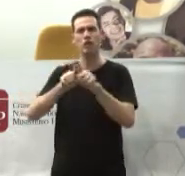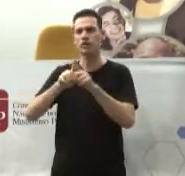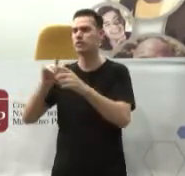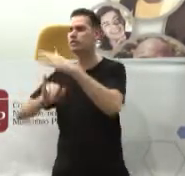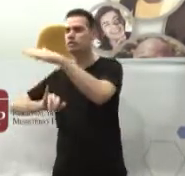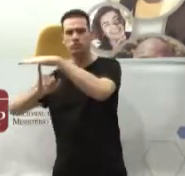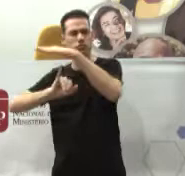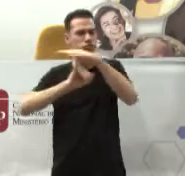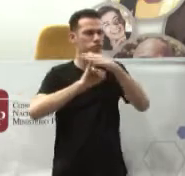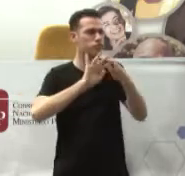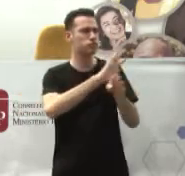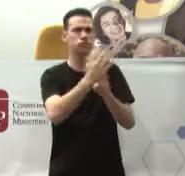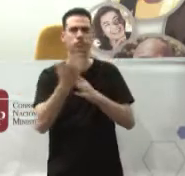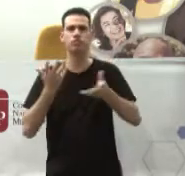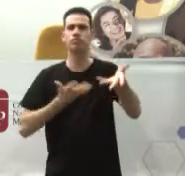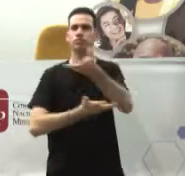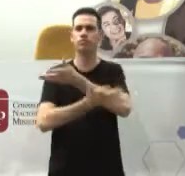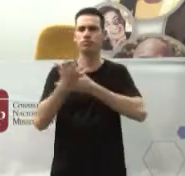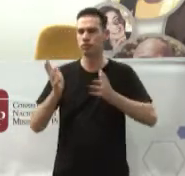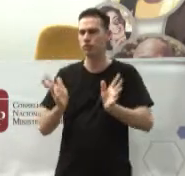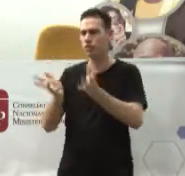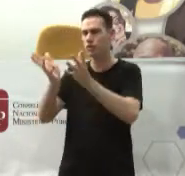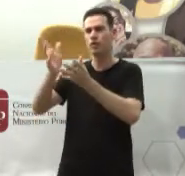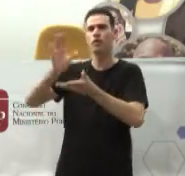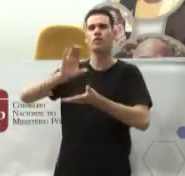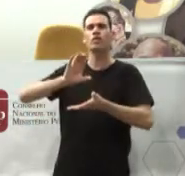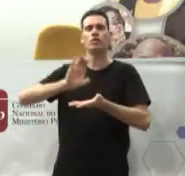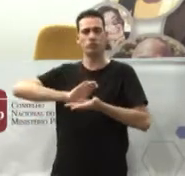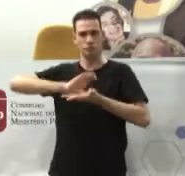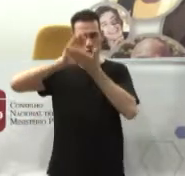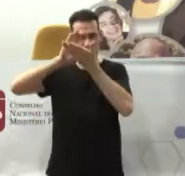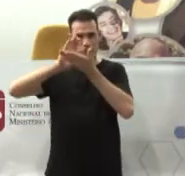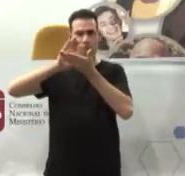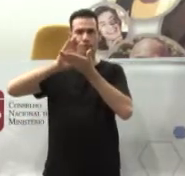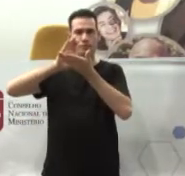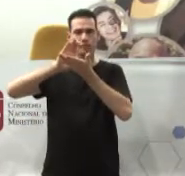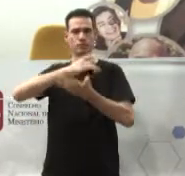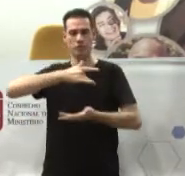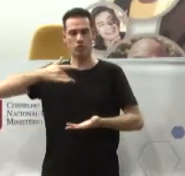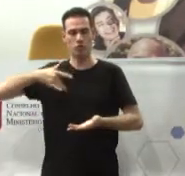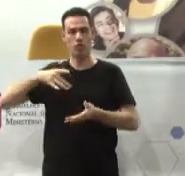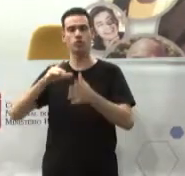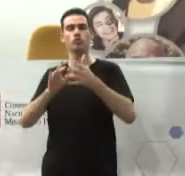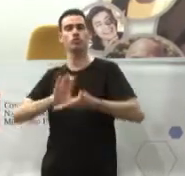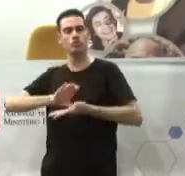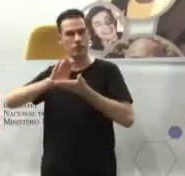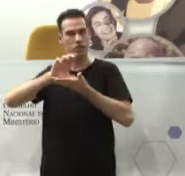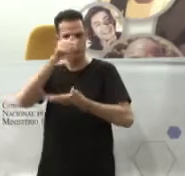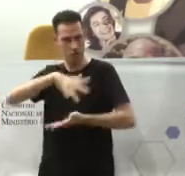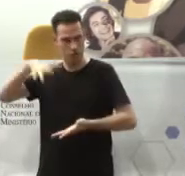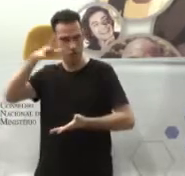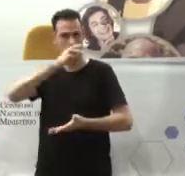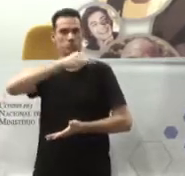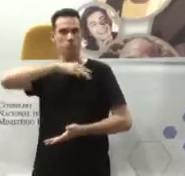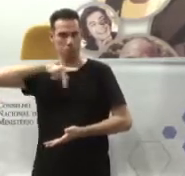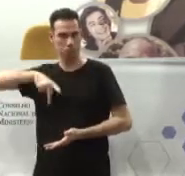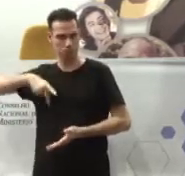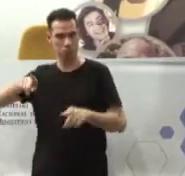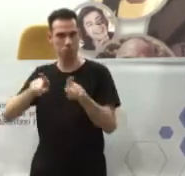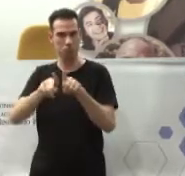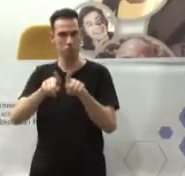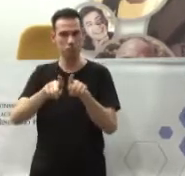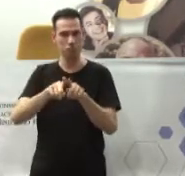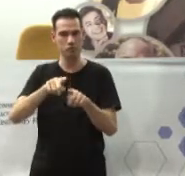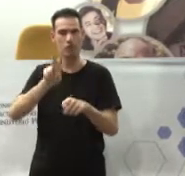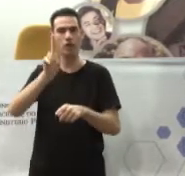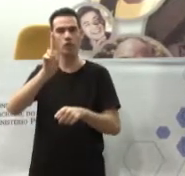interinstitucional promovido pela Comissão Extraordinária da Saúde do Conselho Nacional do Ministério Público e pela Unidade Nacional de